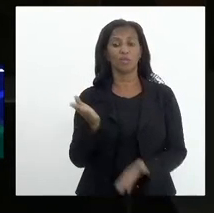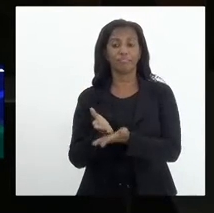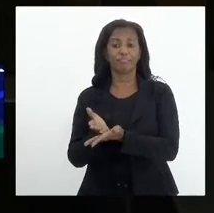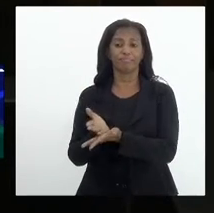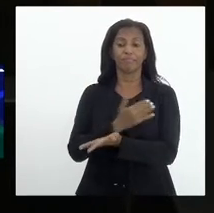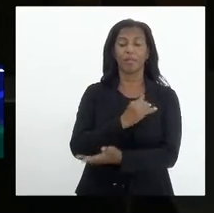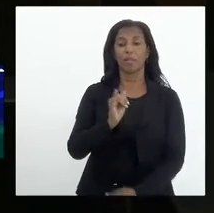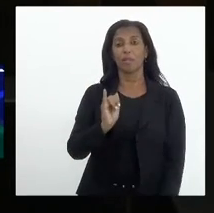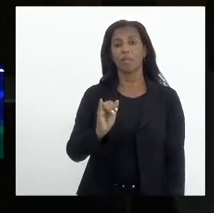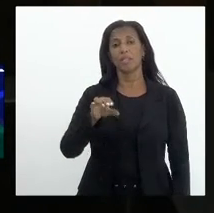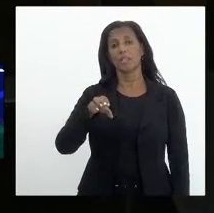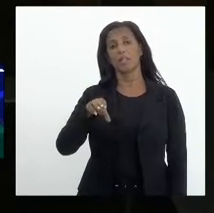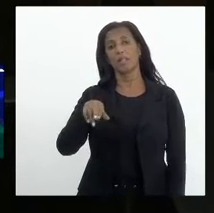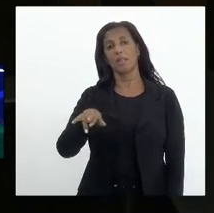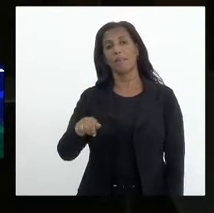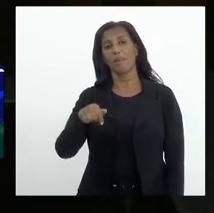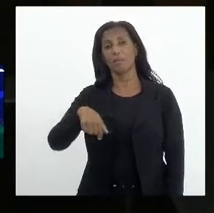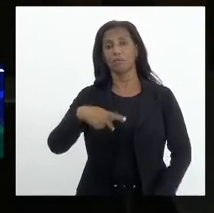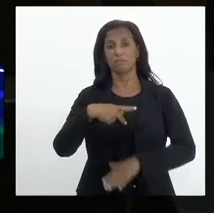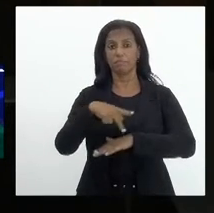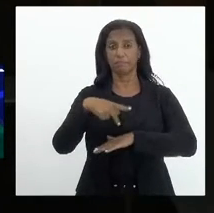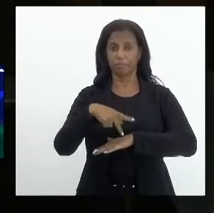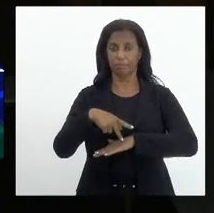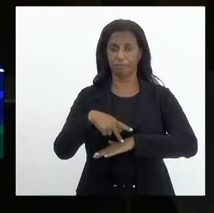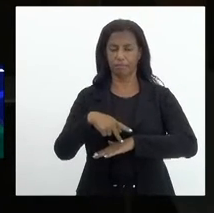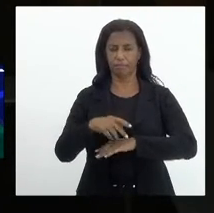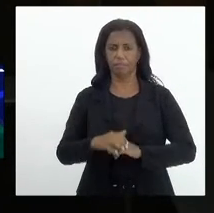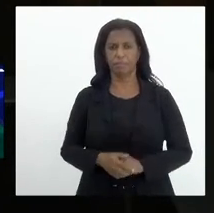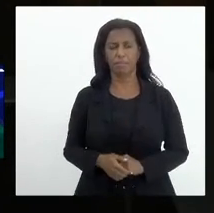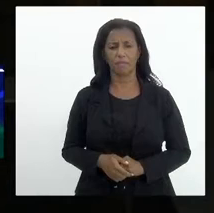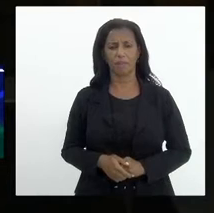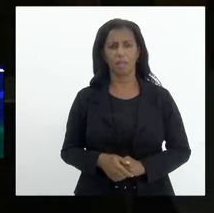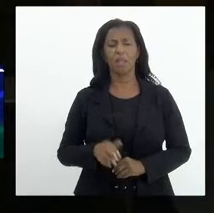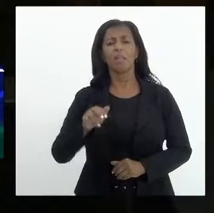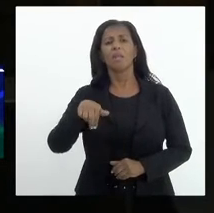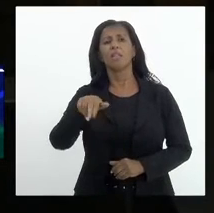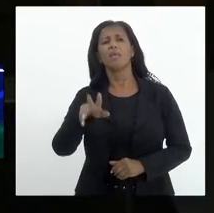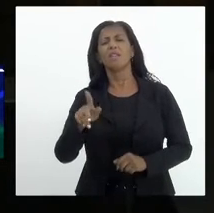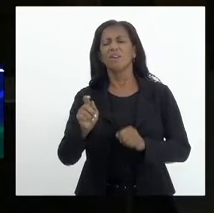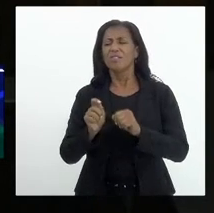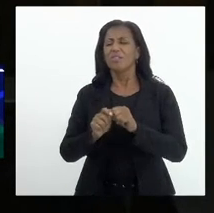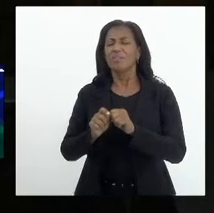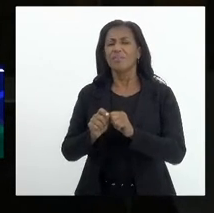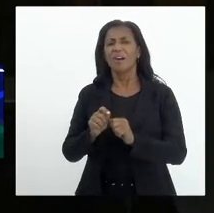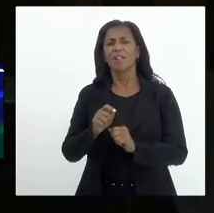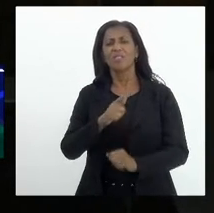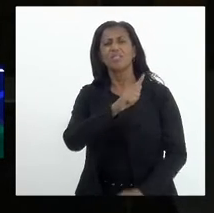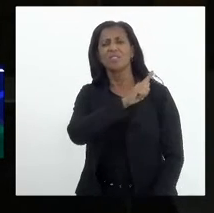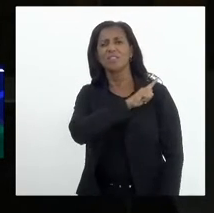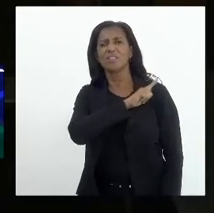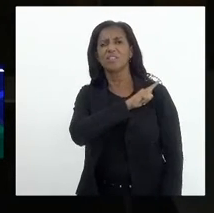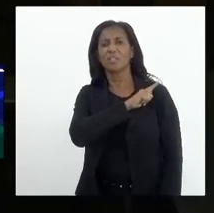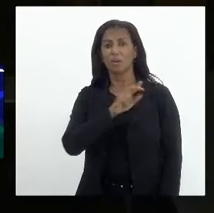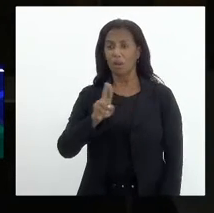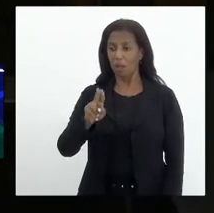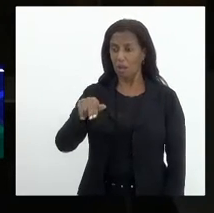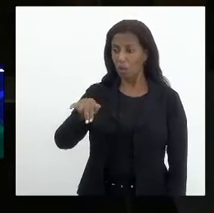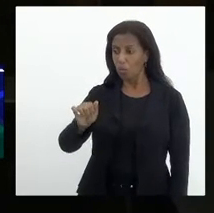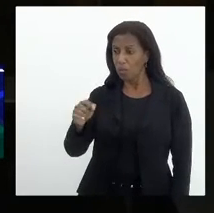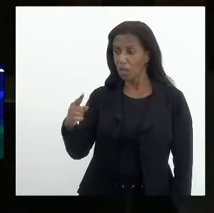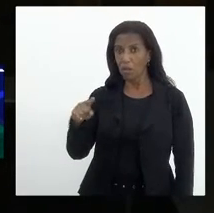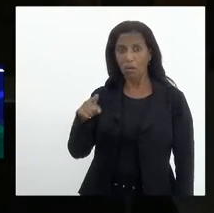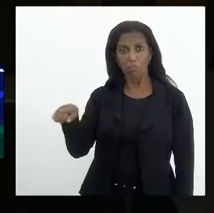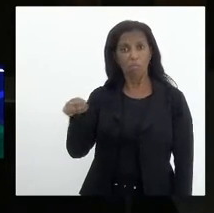ICMS no nosso país. E quem faz essa gestão? A União. Através de